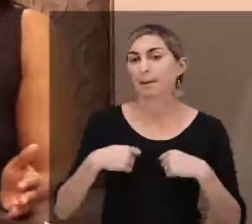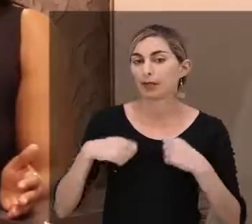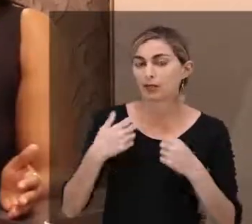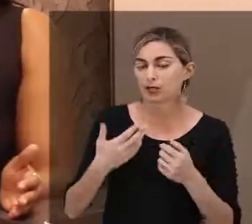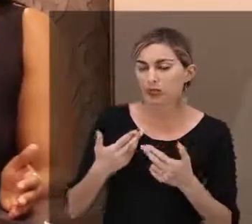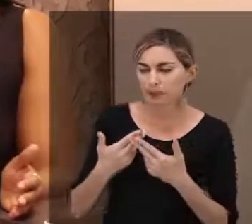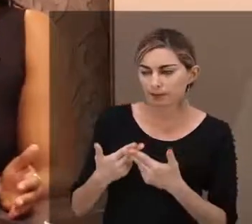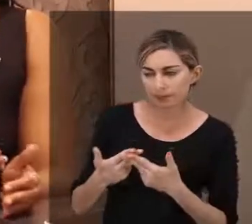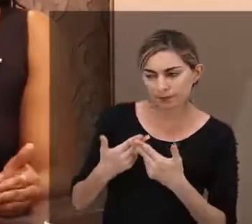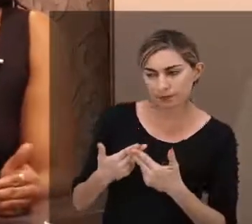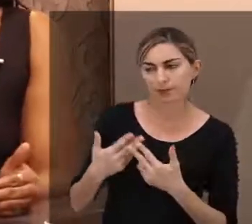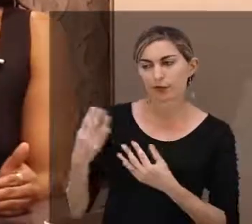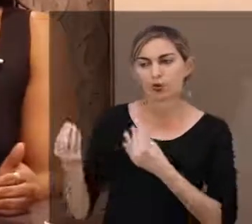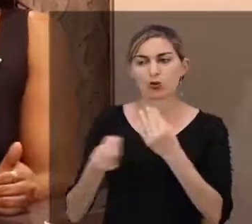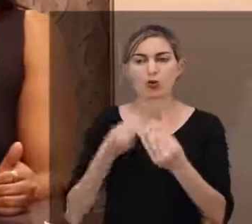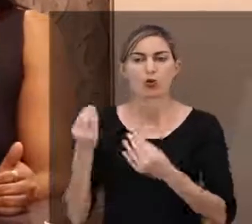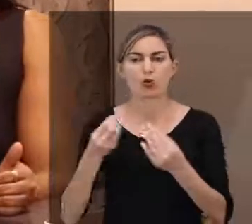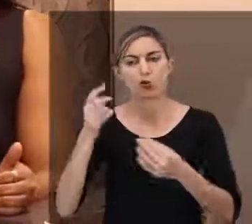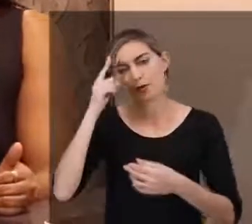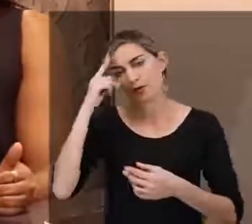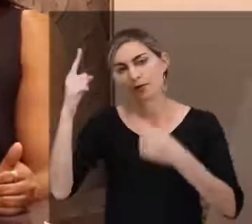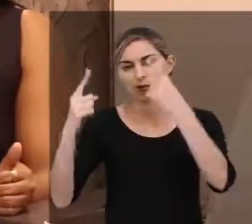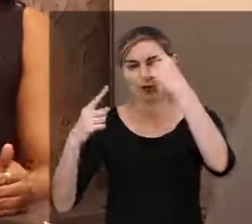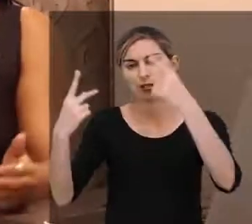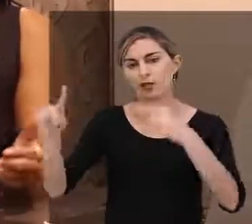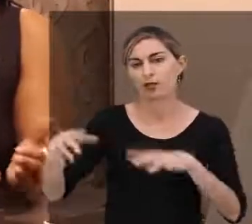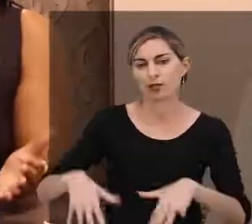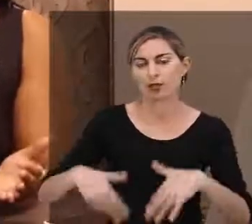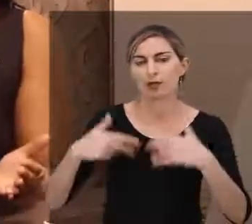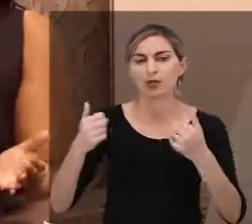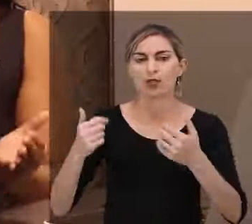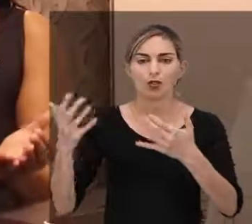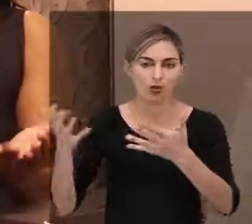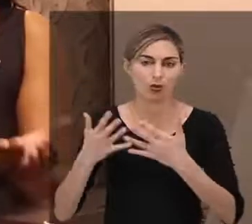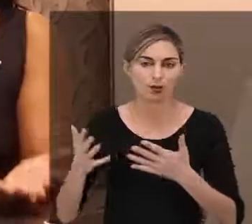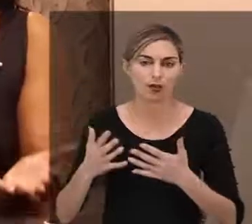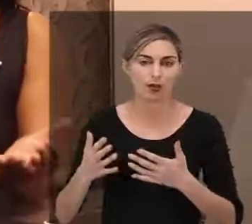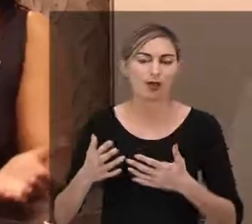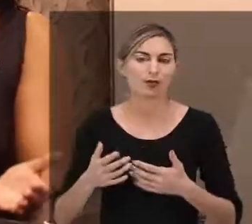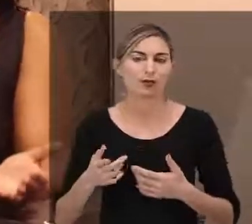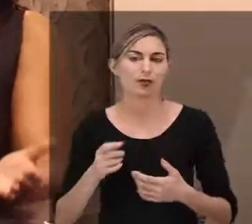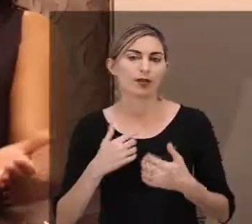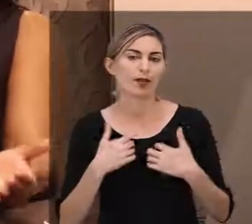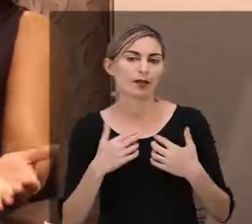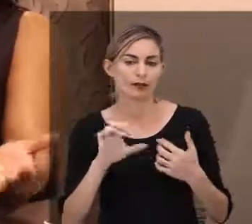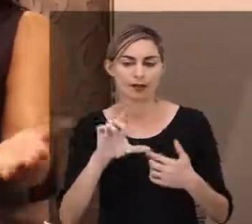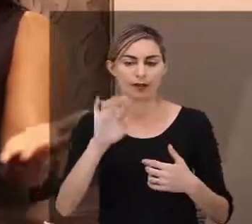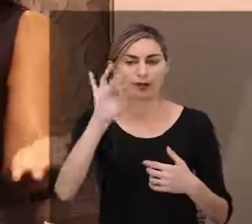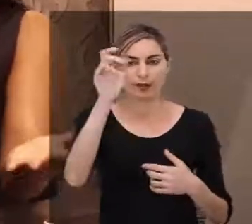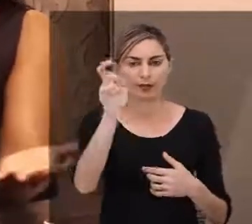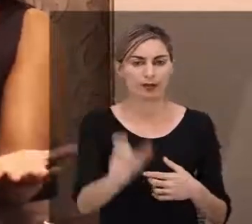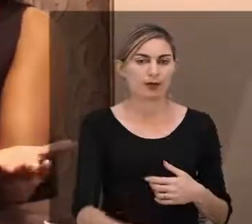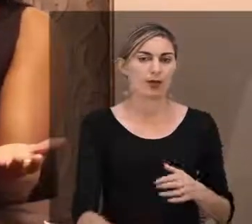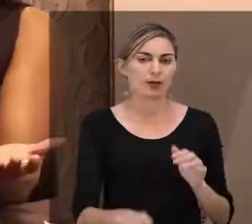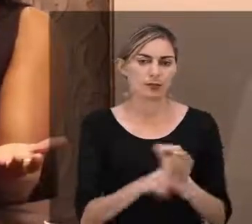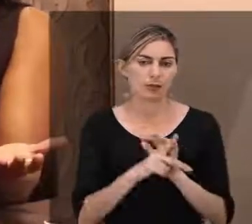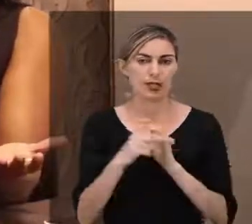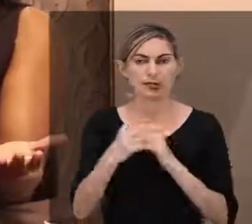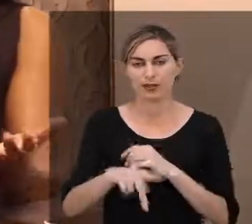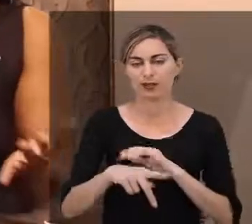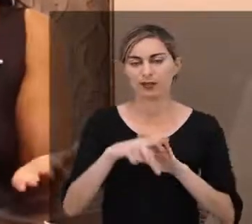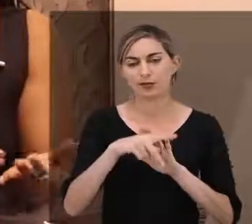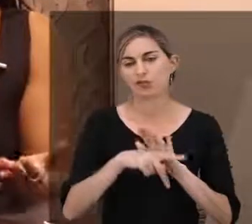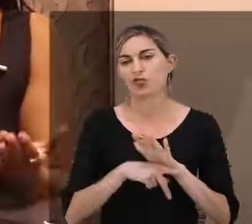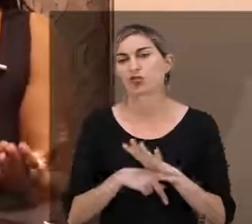dosar isso para explorar a ideia dele da melhor forma. Porque, querendo ou não, o cliente quer se sentir fazendo parte daquele